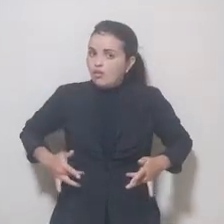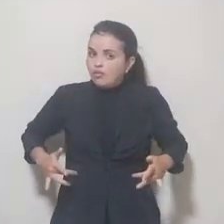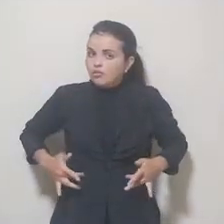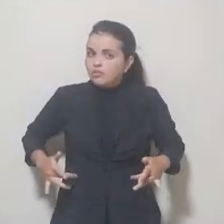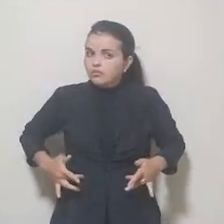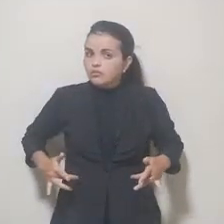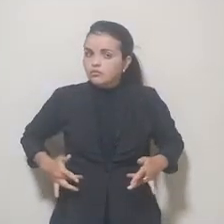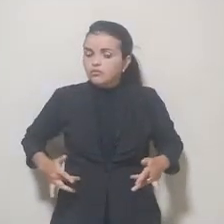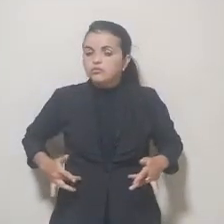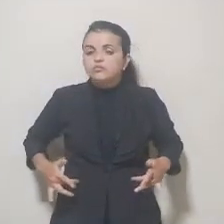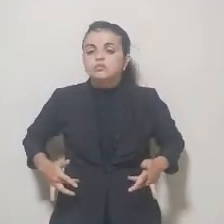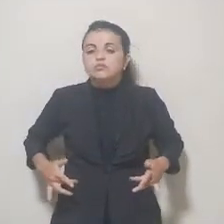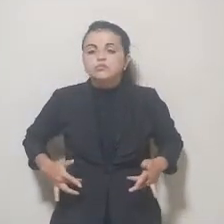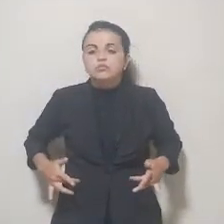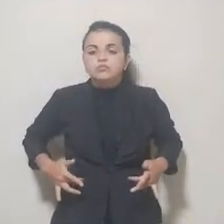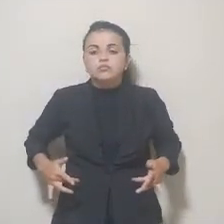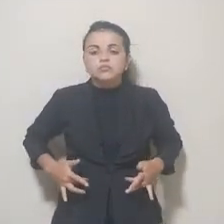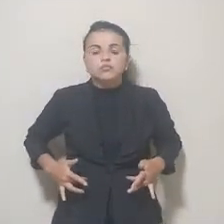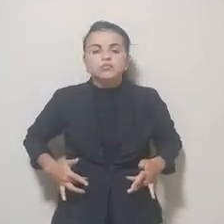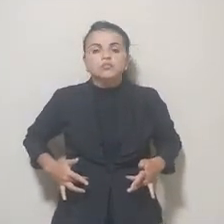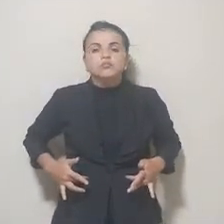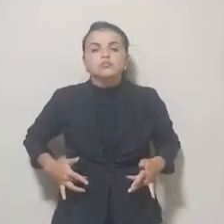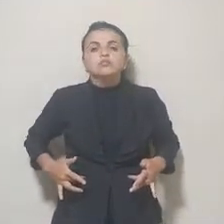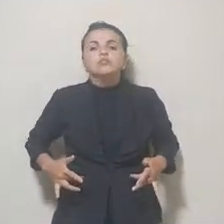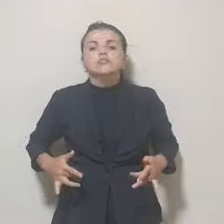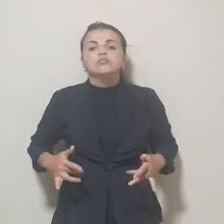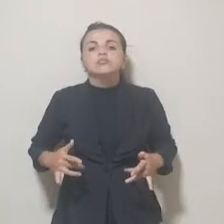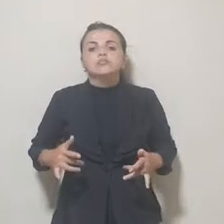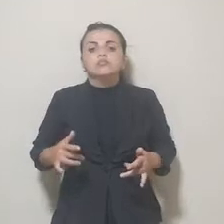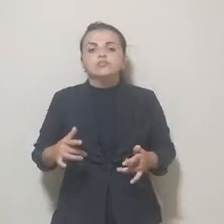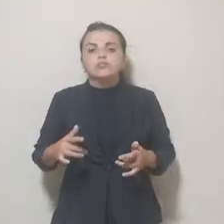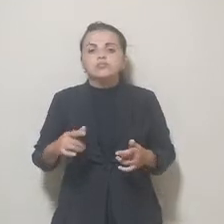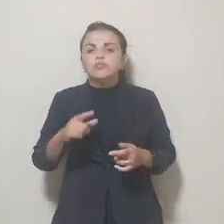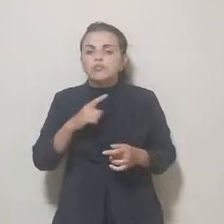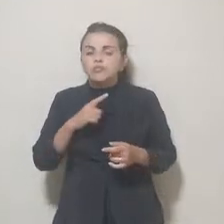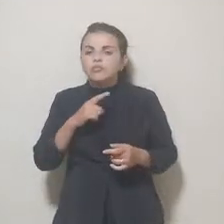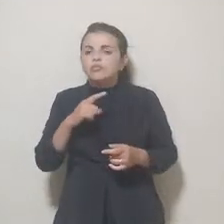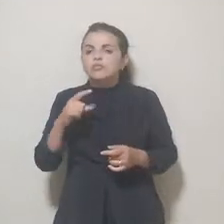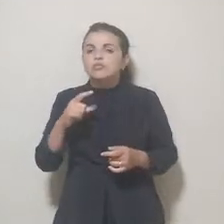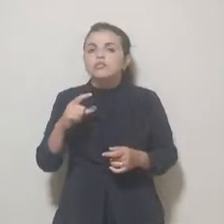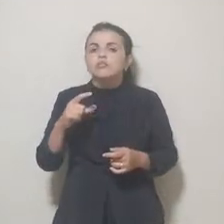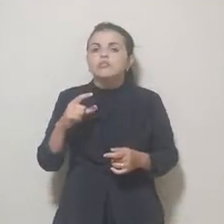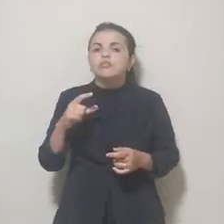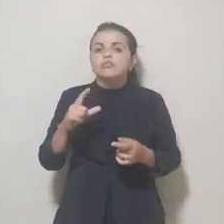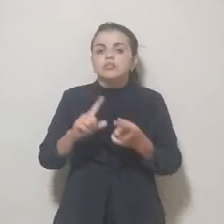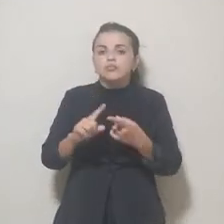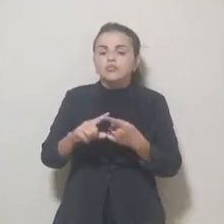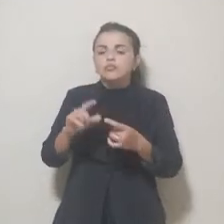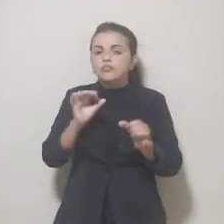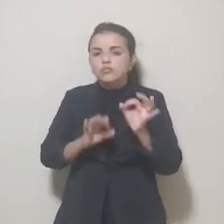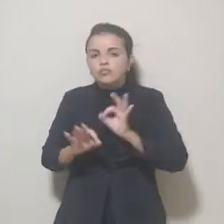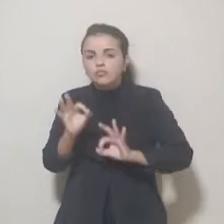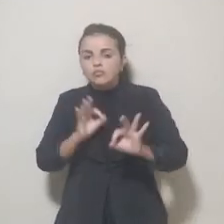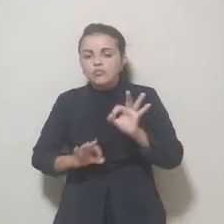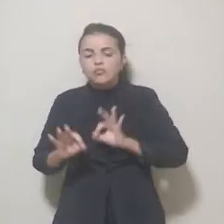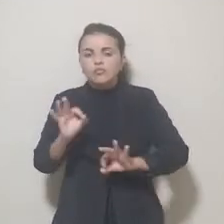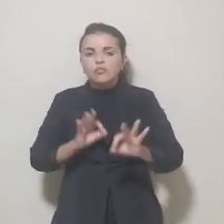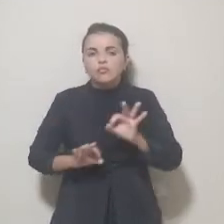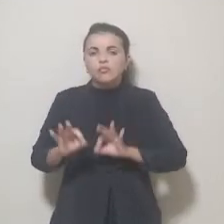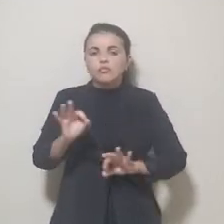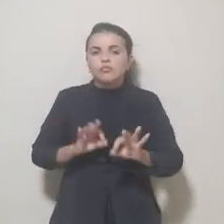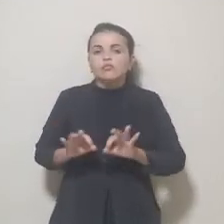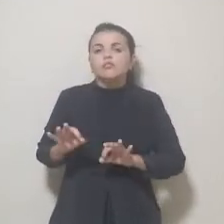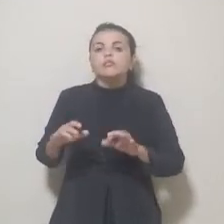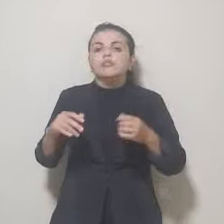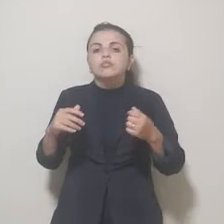glândula com a dualidade anatômico-funcional representada pela medula e pelo nosso córtex